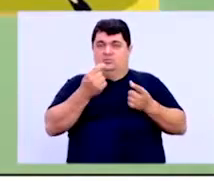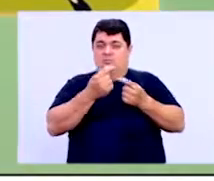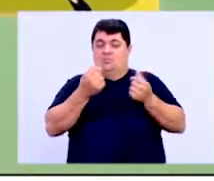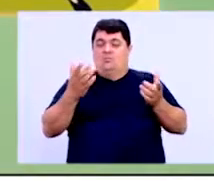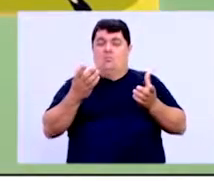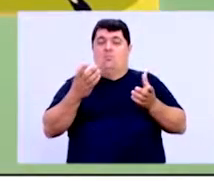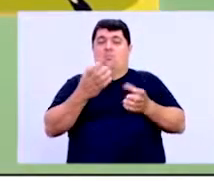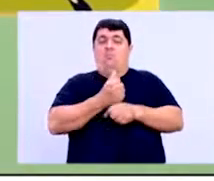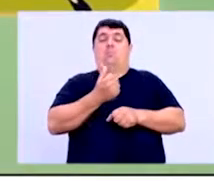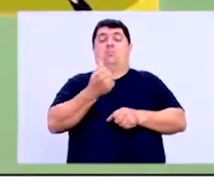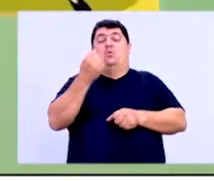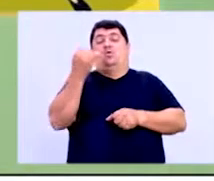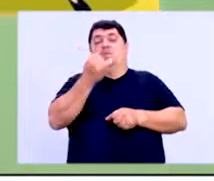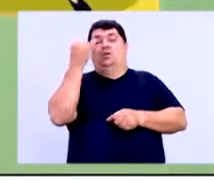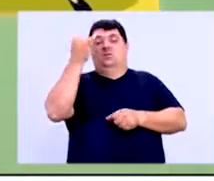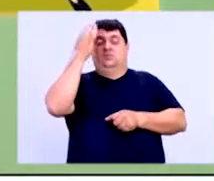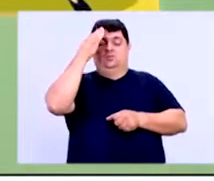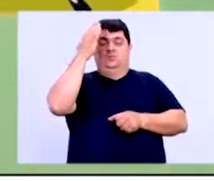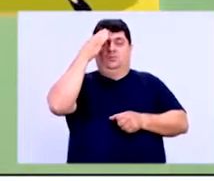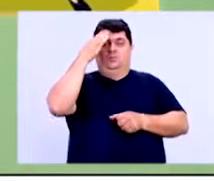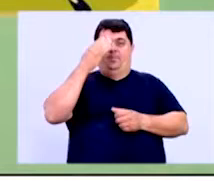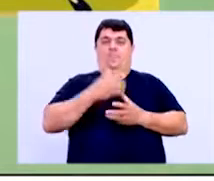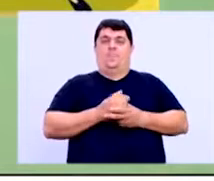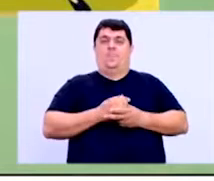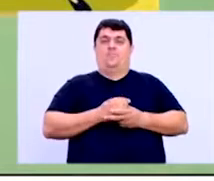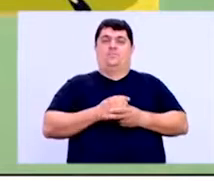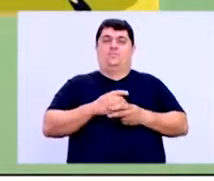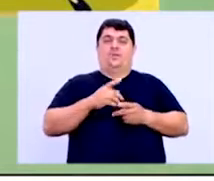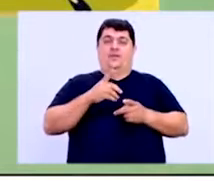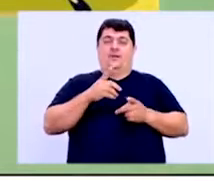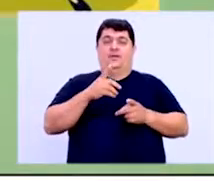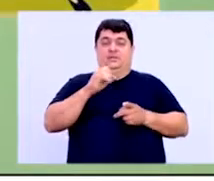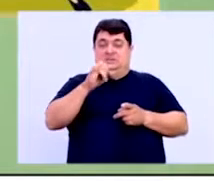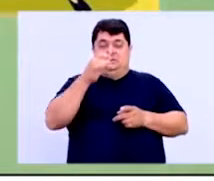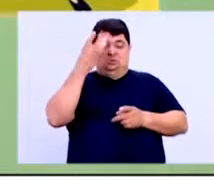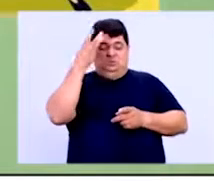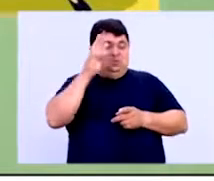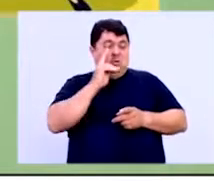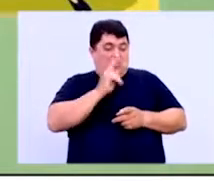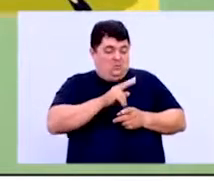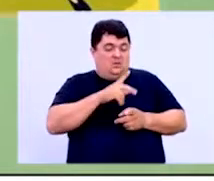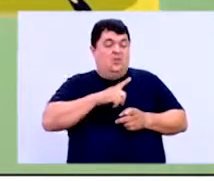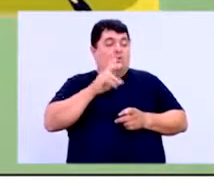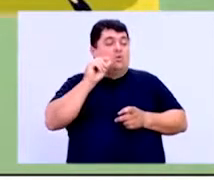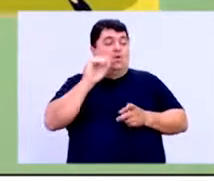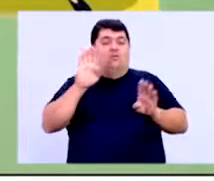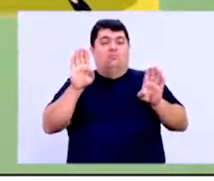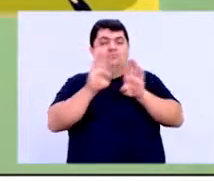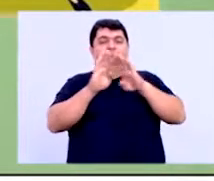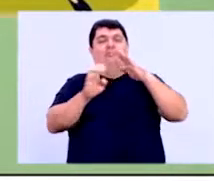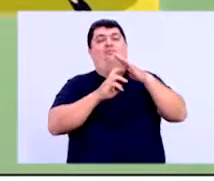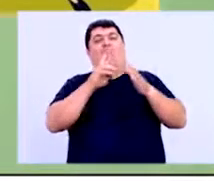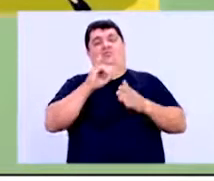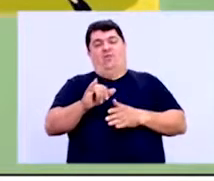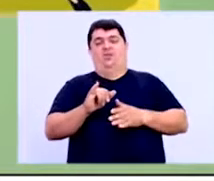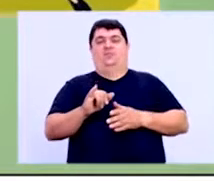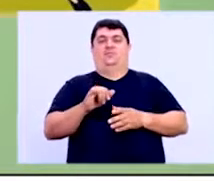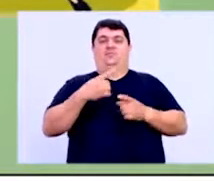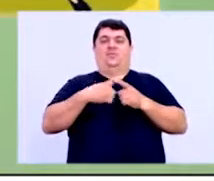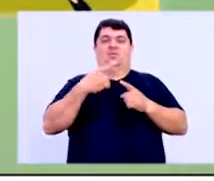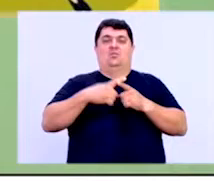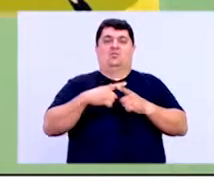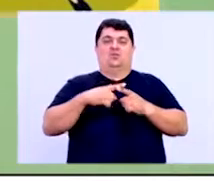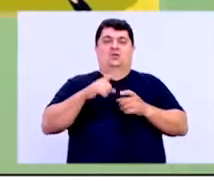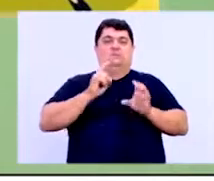preço e, automaticamente, o encerramento ou falência das empresas. A desconsideração da carga tributária acaba